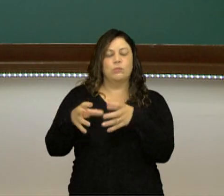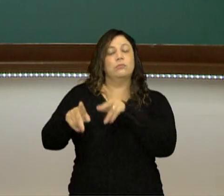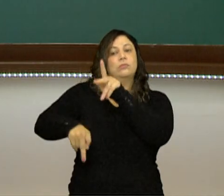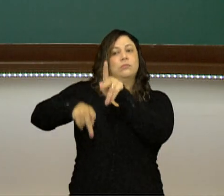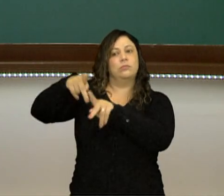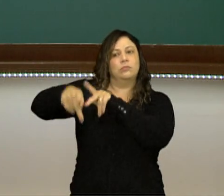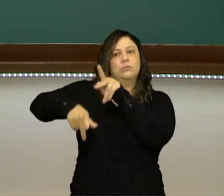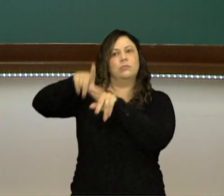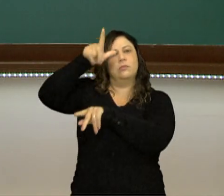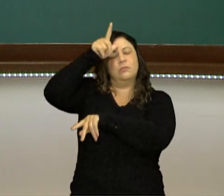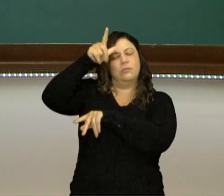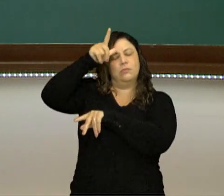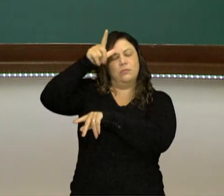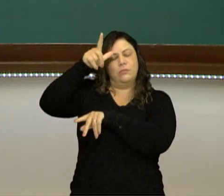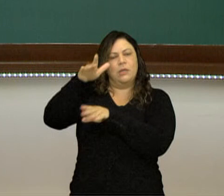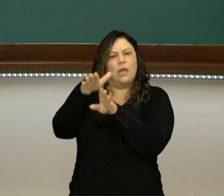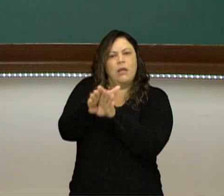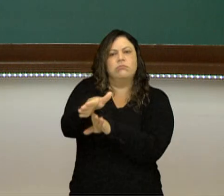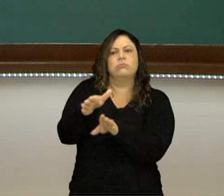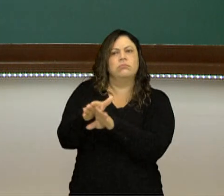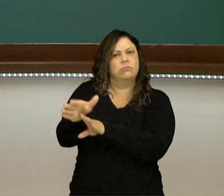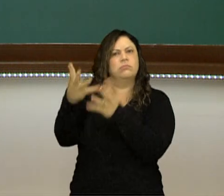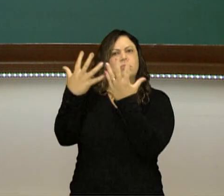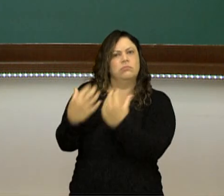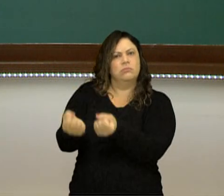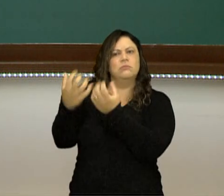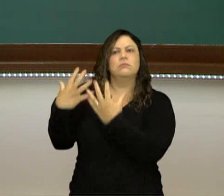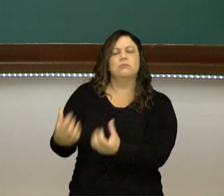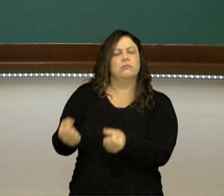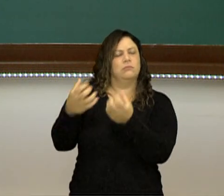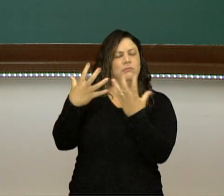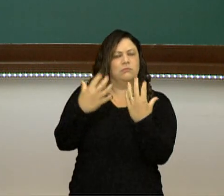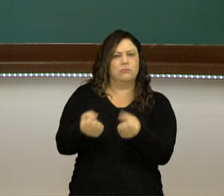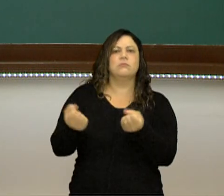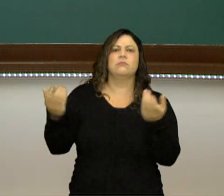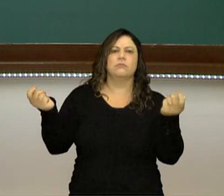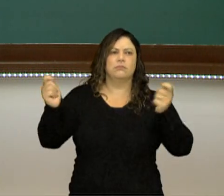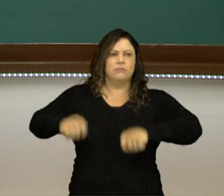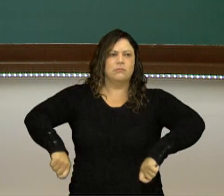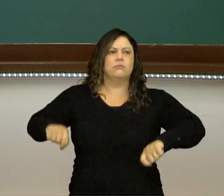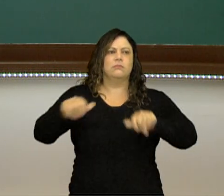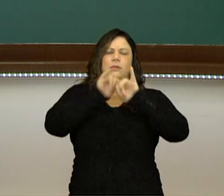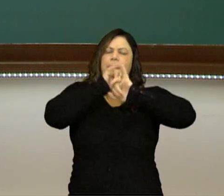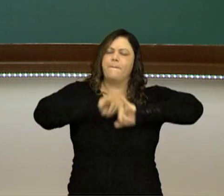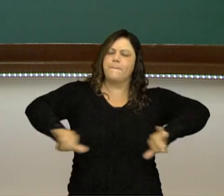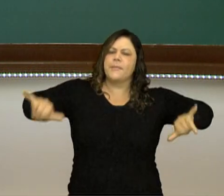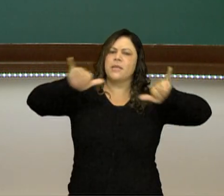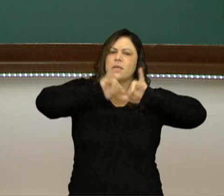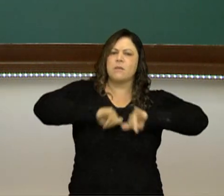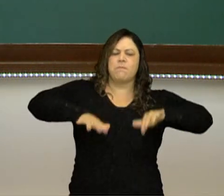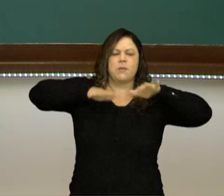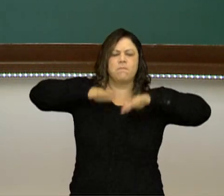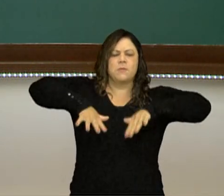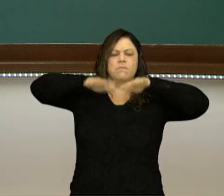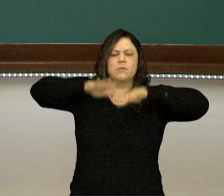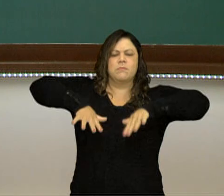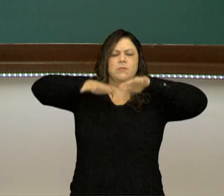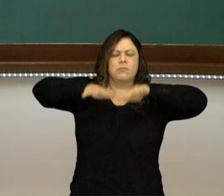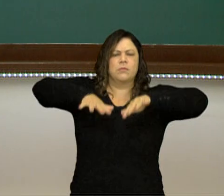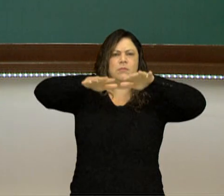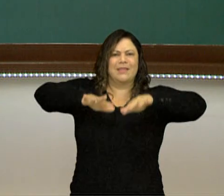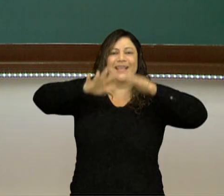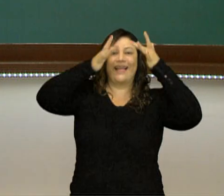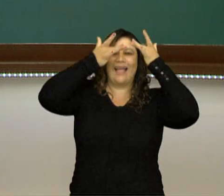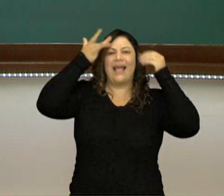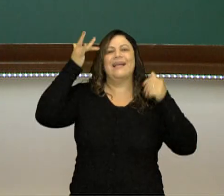a população a aceitar isso. Com a intensa propaganda e a censura, nós podemos ver movimentos de massa, as pessoas